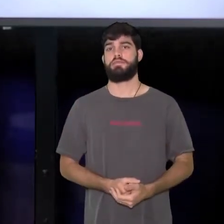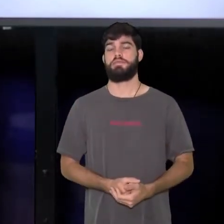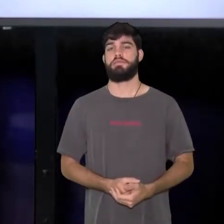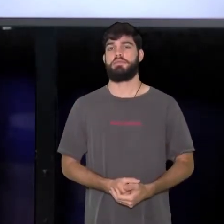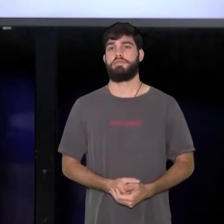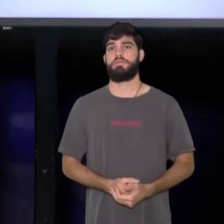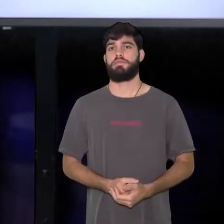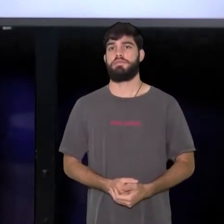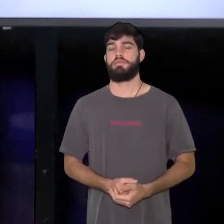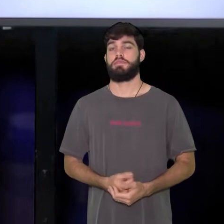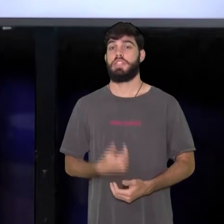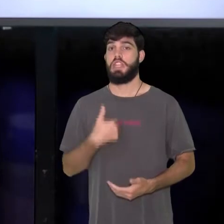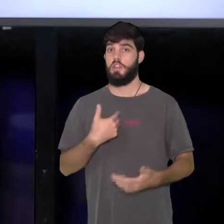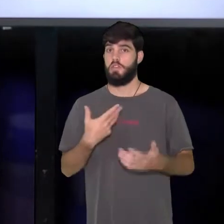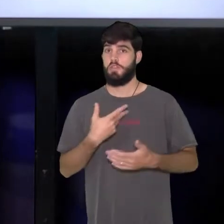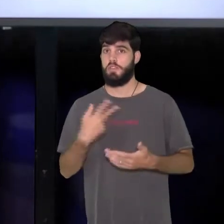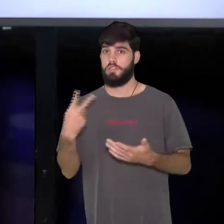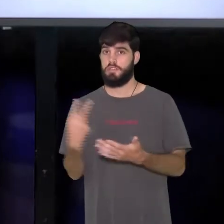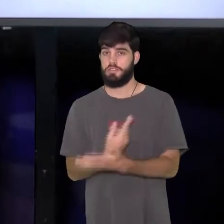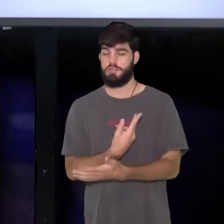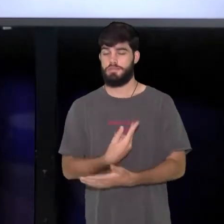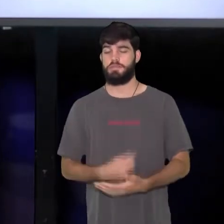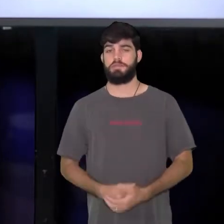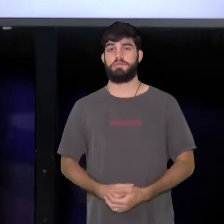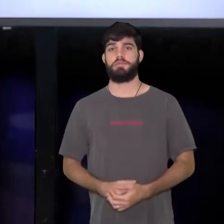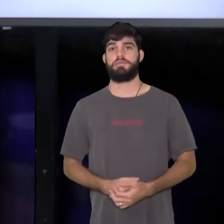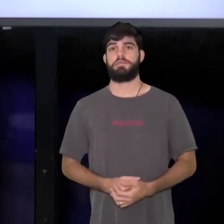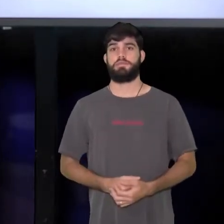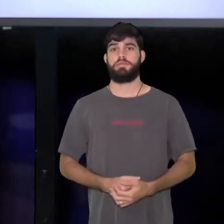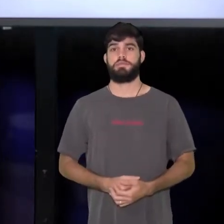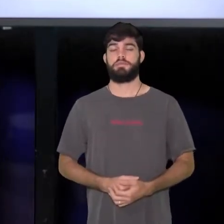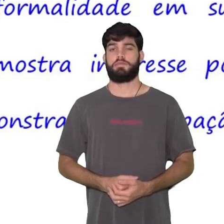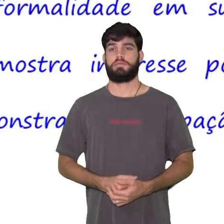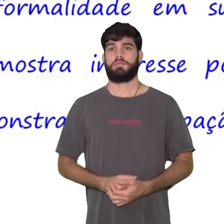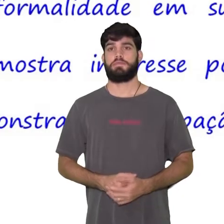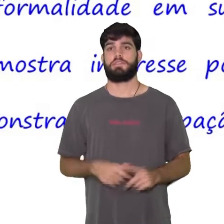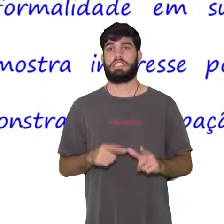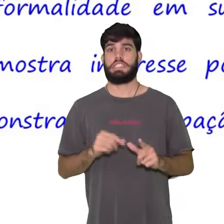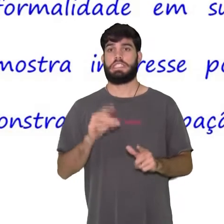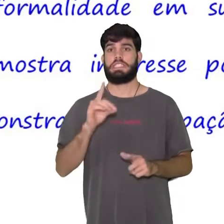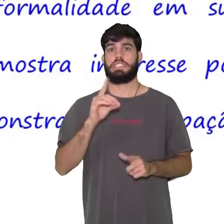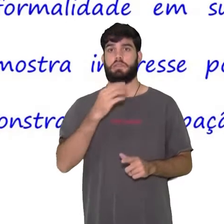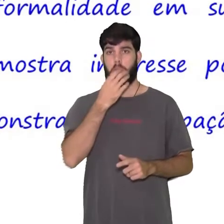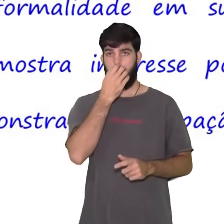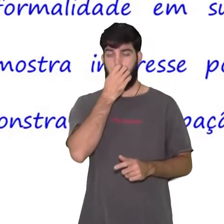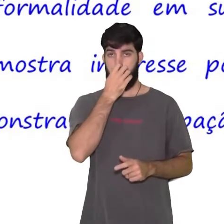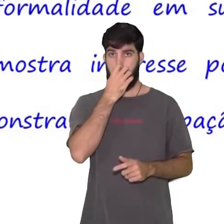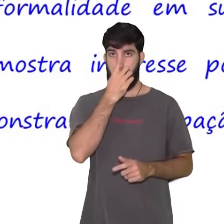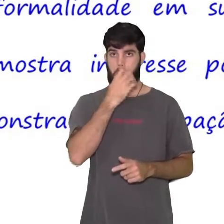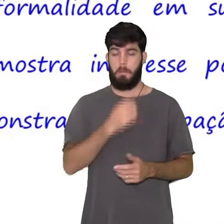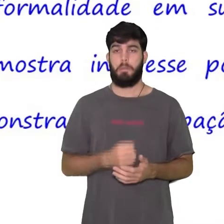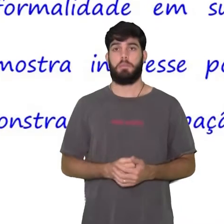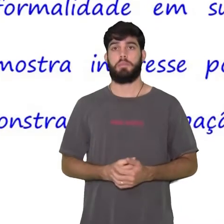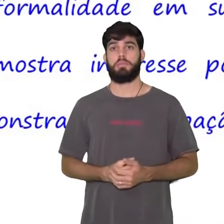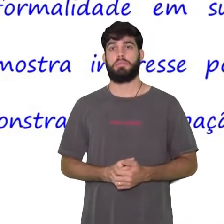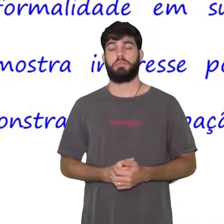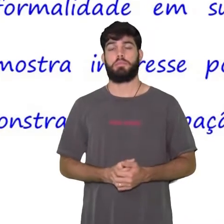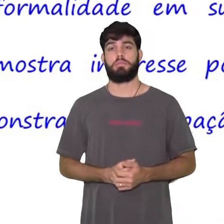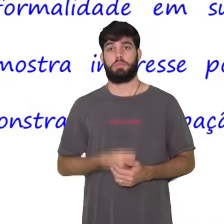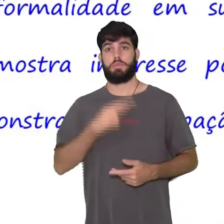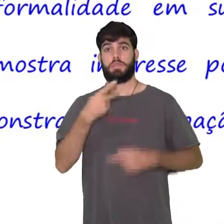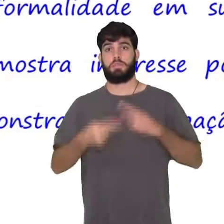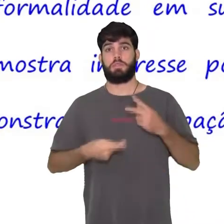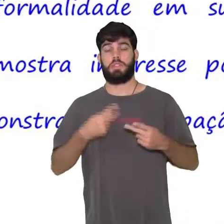interpretação adequada, mas eu quero a inadequação. Então, vamos para a letra D. A fala do personagem ausente na